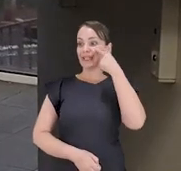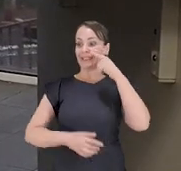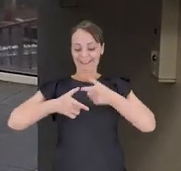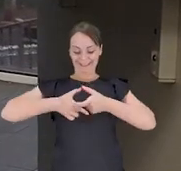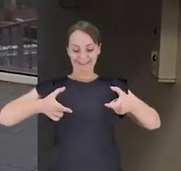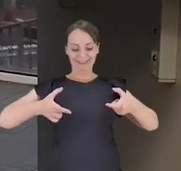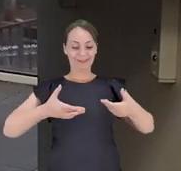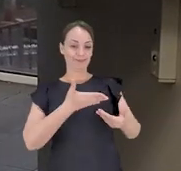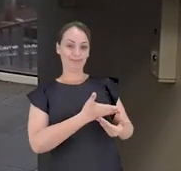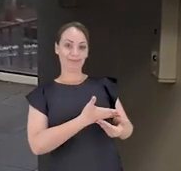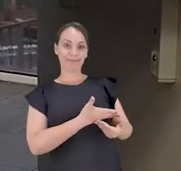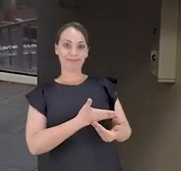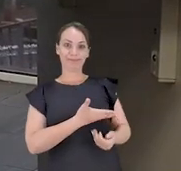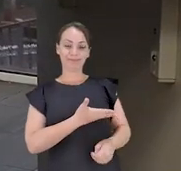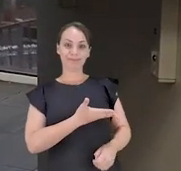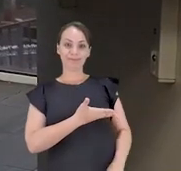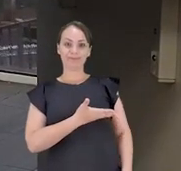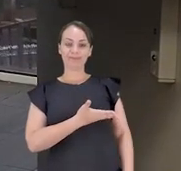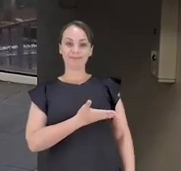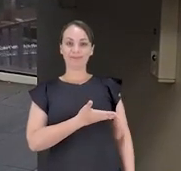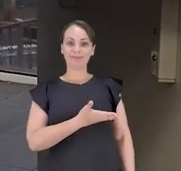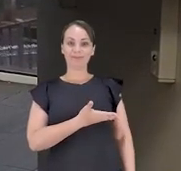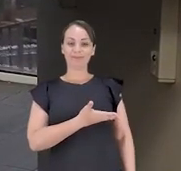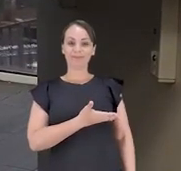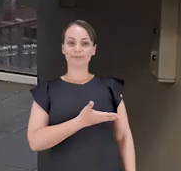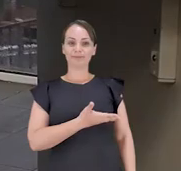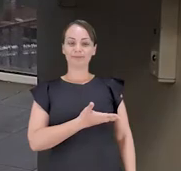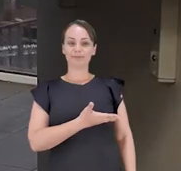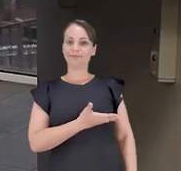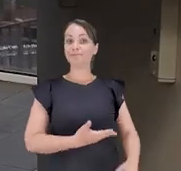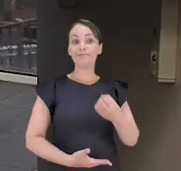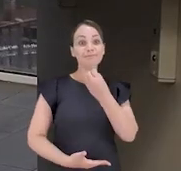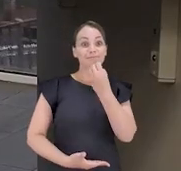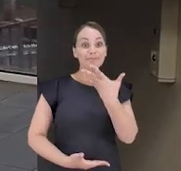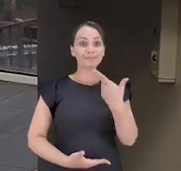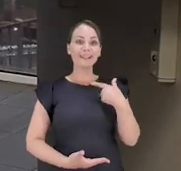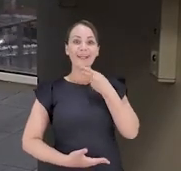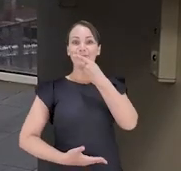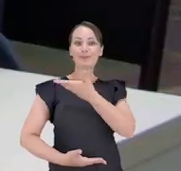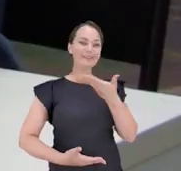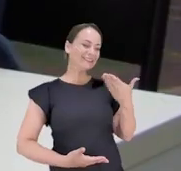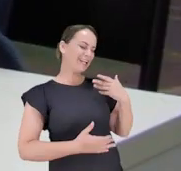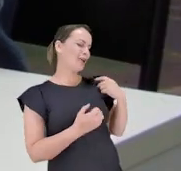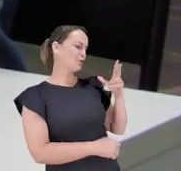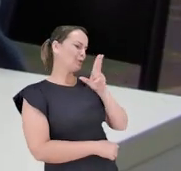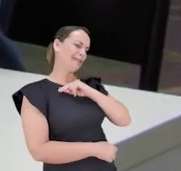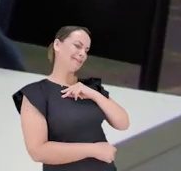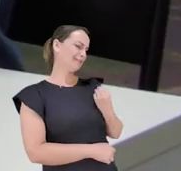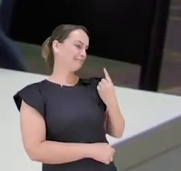Aqui, tá aqui, ó. É Jujuba, _, slimes, _, SMR, _. Foi super bom, então, falar com você. Nossa, foi incrível.